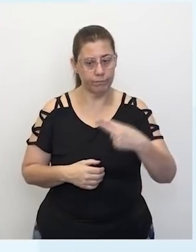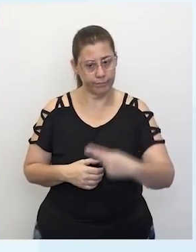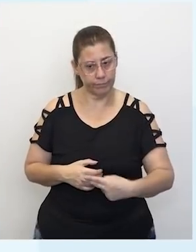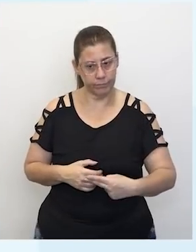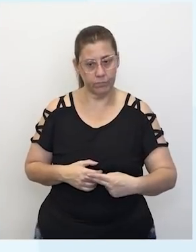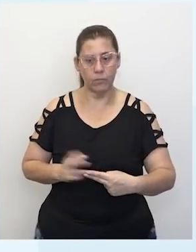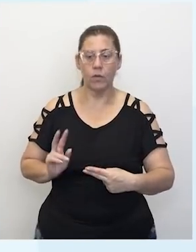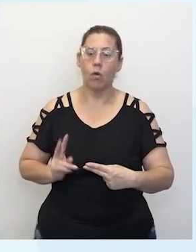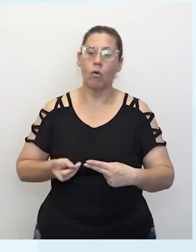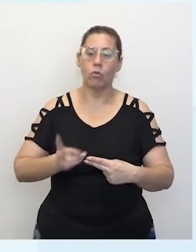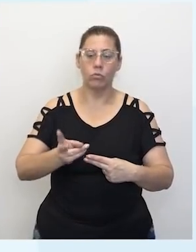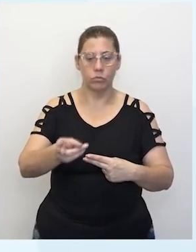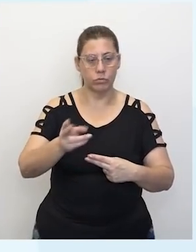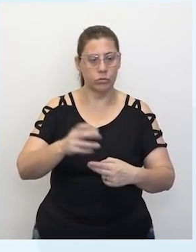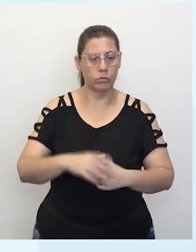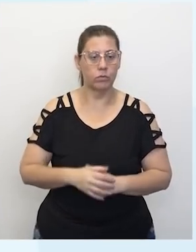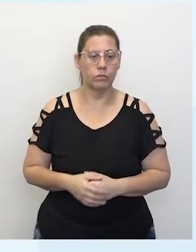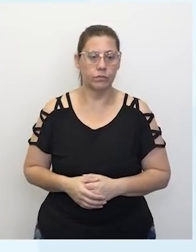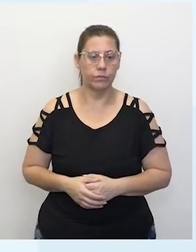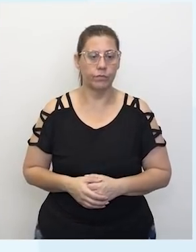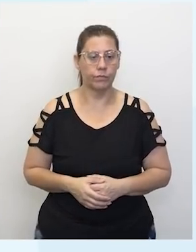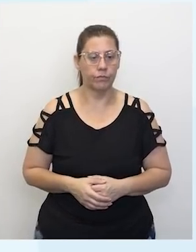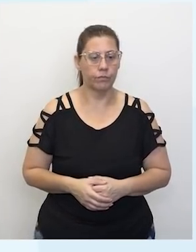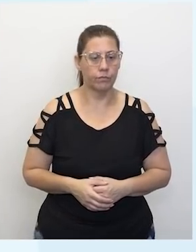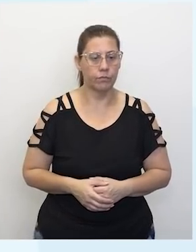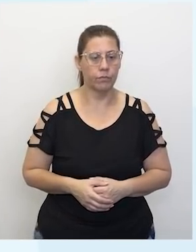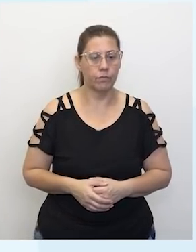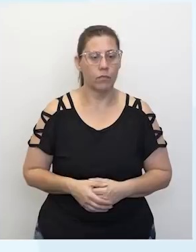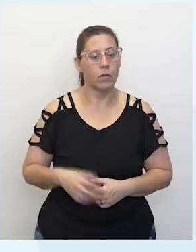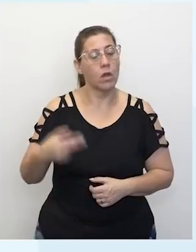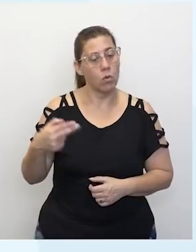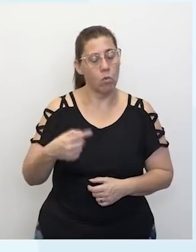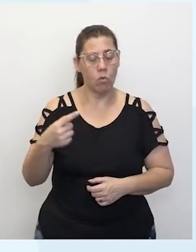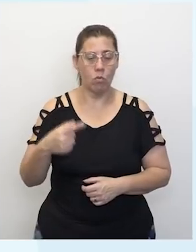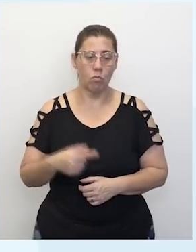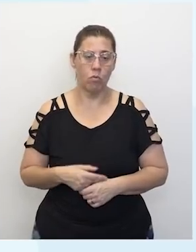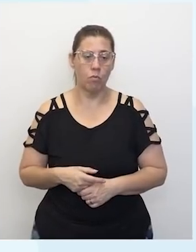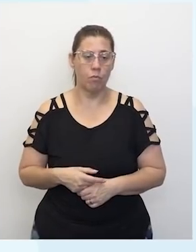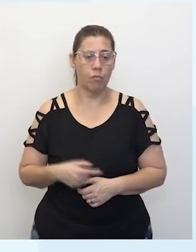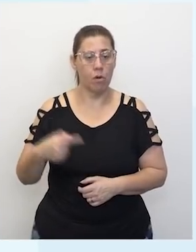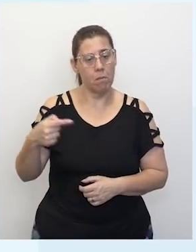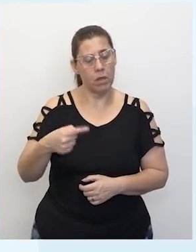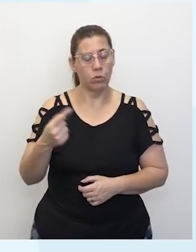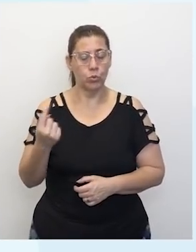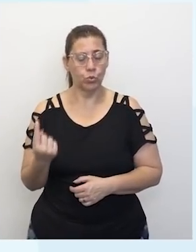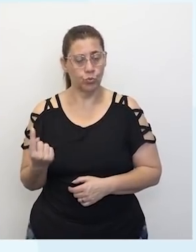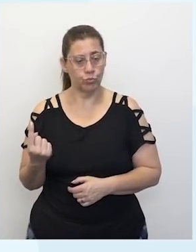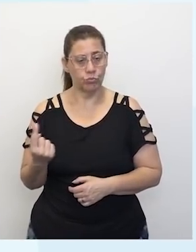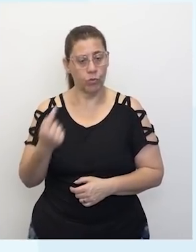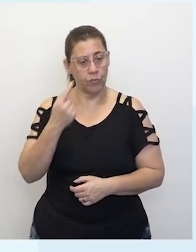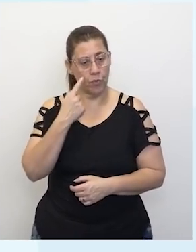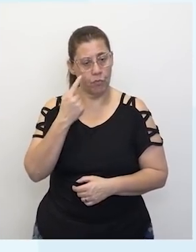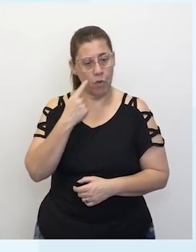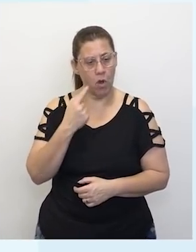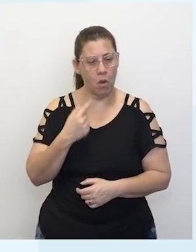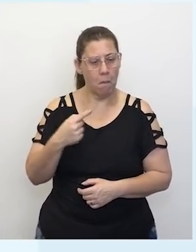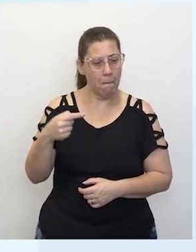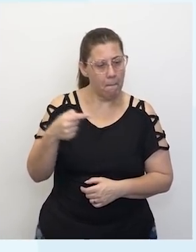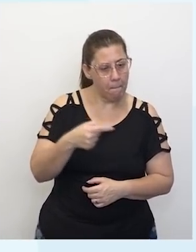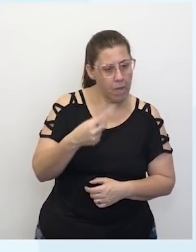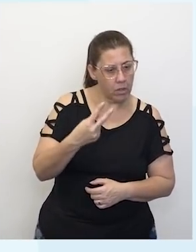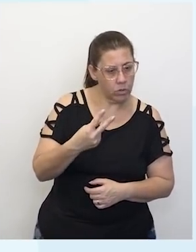ó. X menos 3x, menos 2x. Igual 1 menos 2, menos 1. Olha lá o menos 2, ele